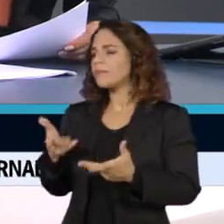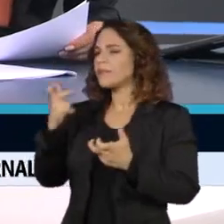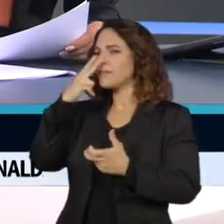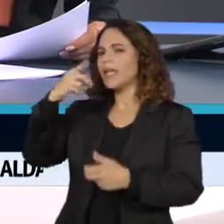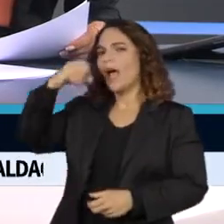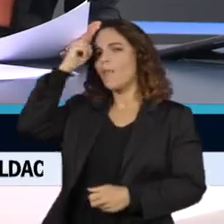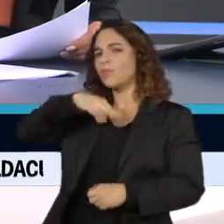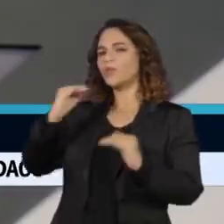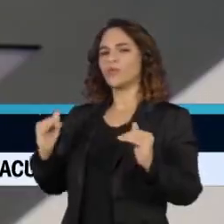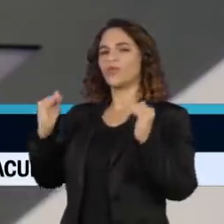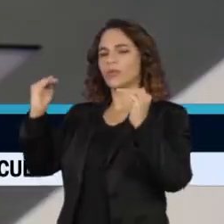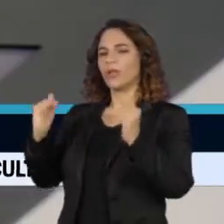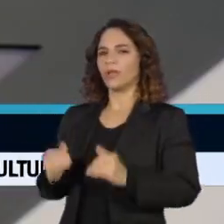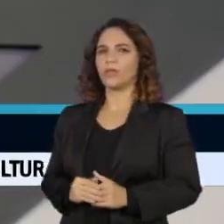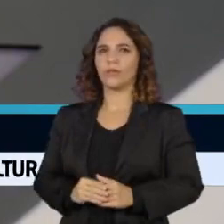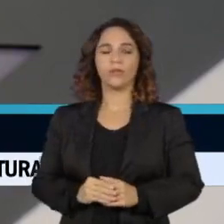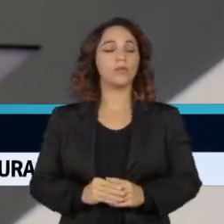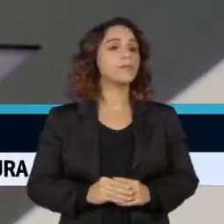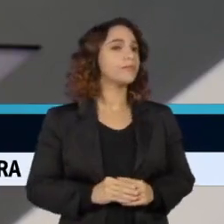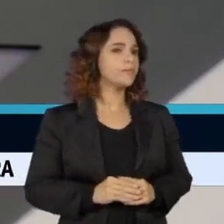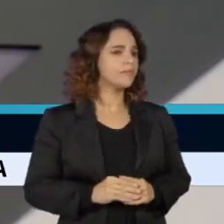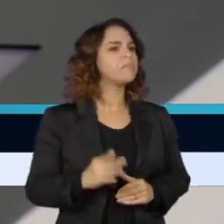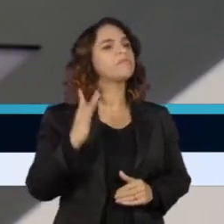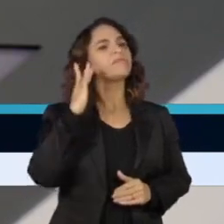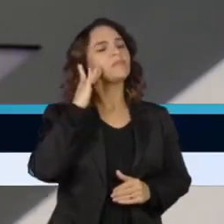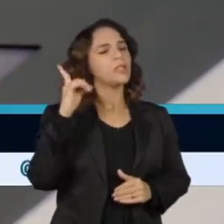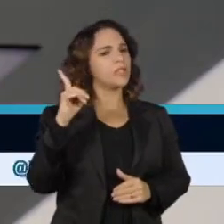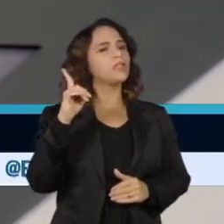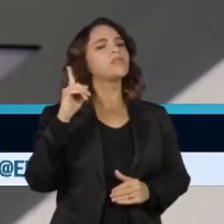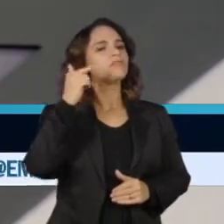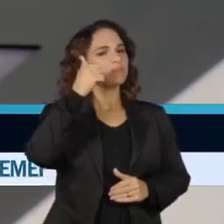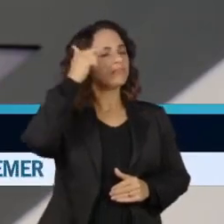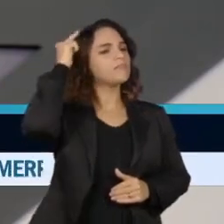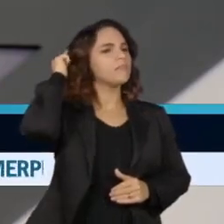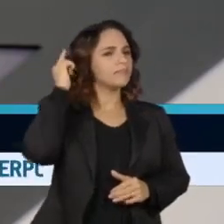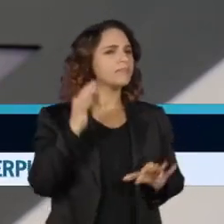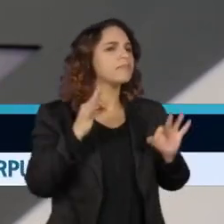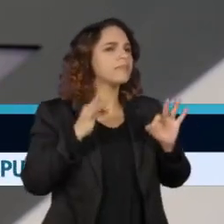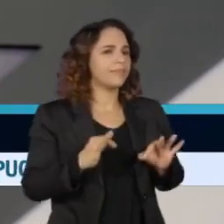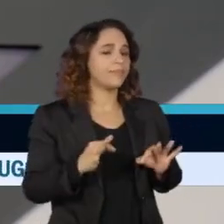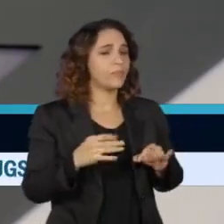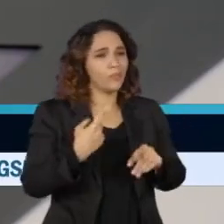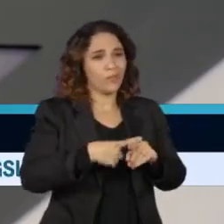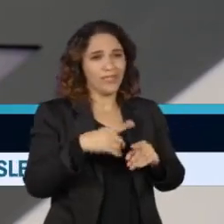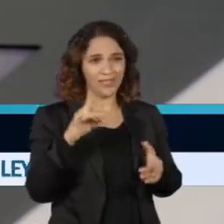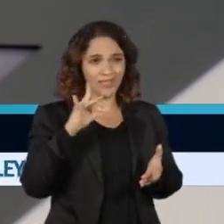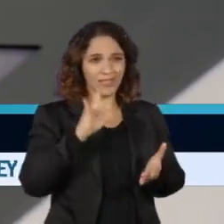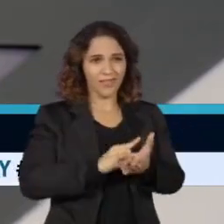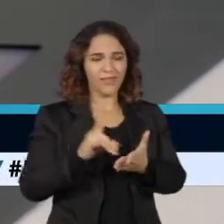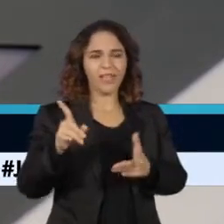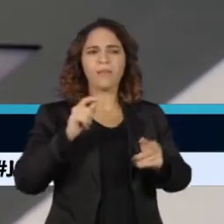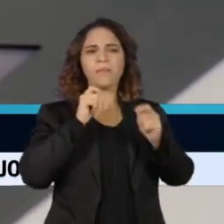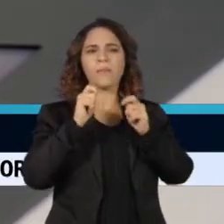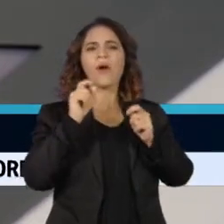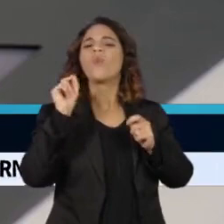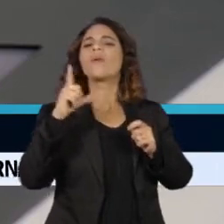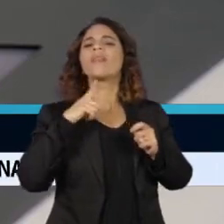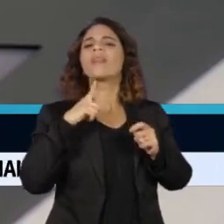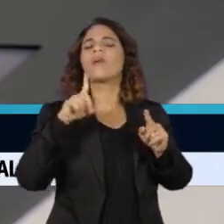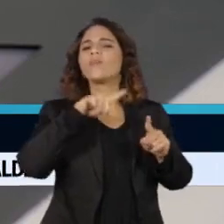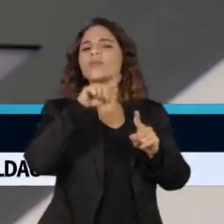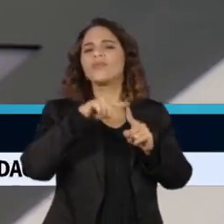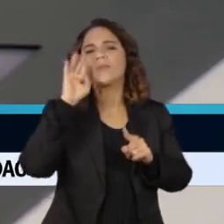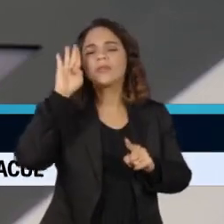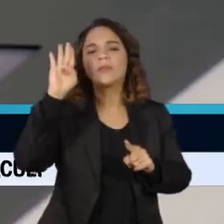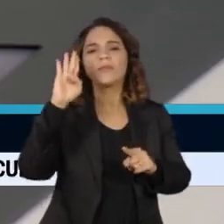de autoridade? Ele foi muito bem, o ministro Alexandre de Moraes, porque, na verdade, o entrevistado colocou muito bem. O que está em jogo? Está em